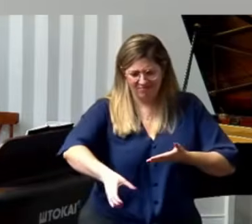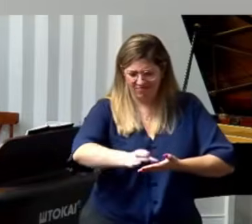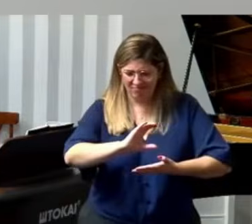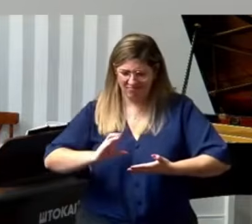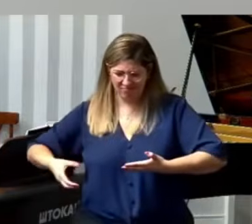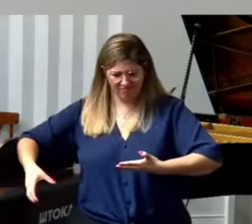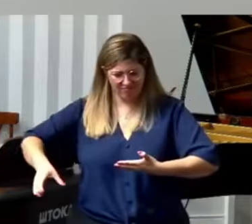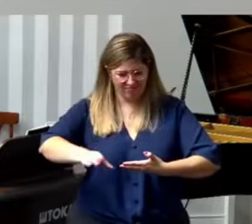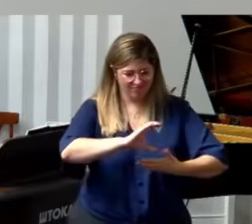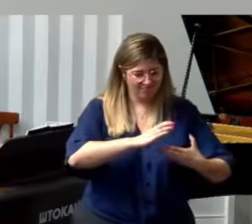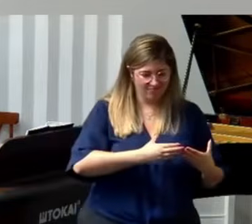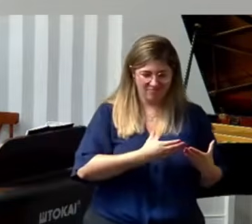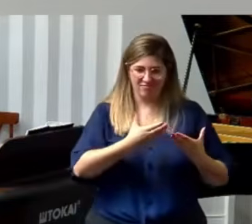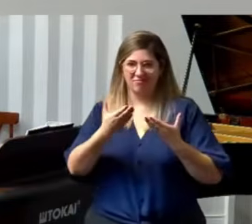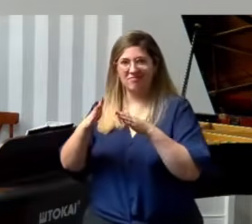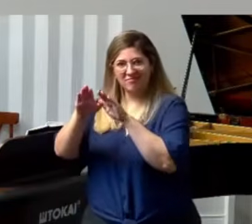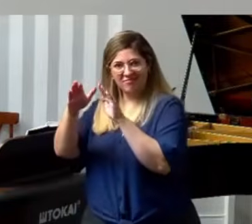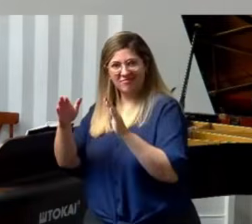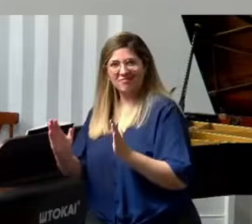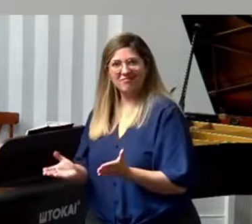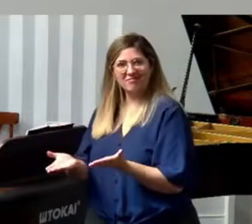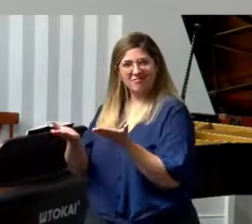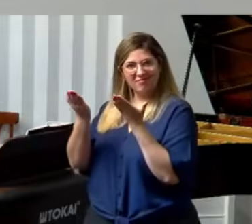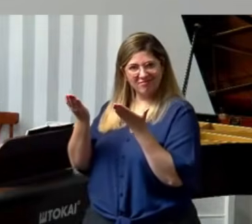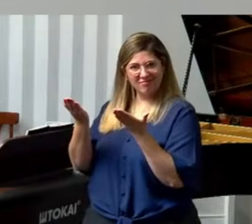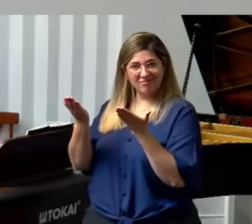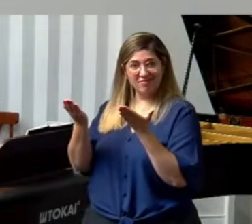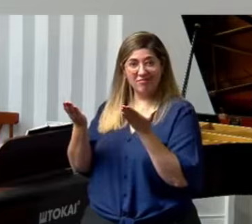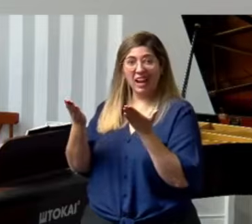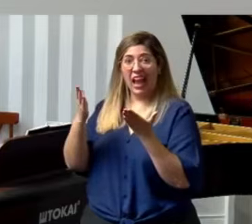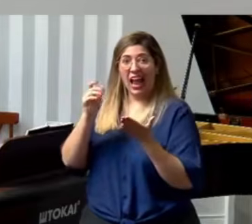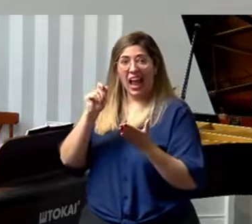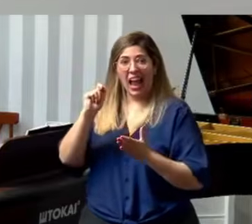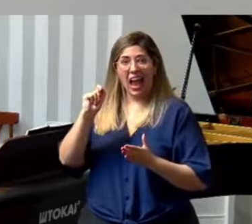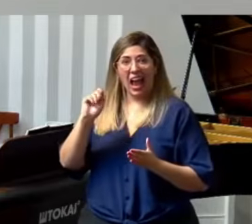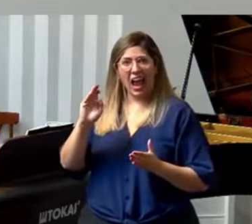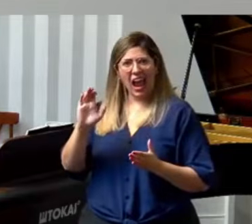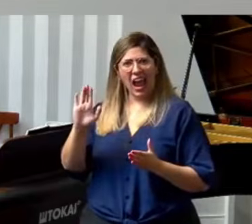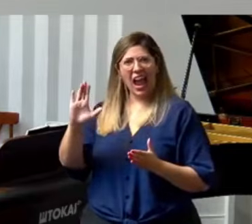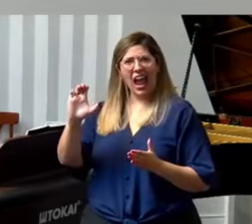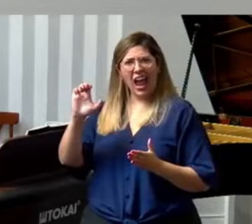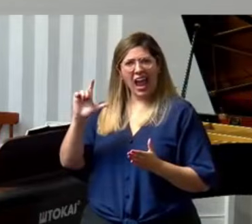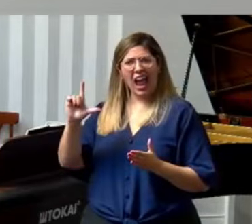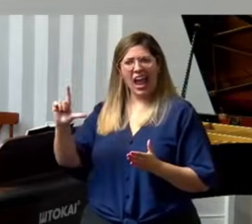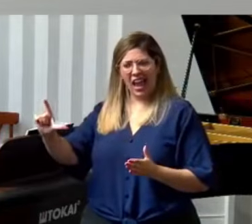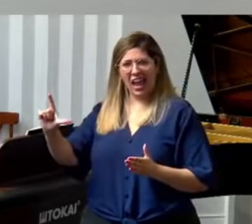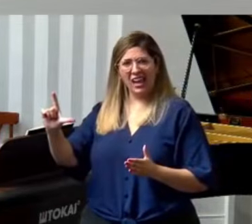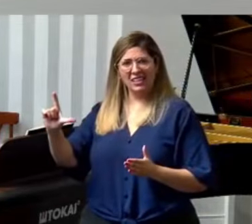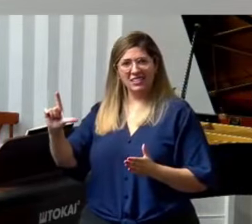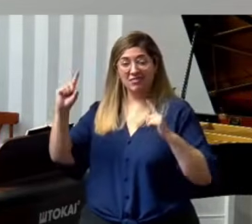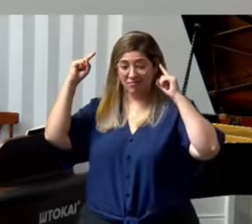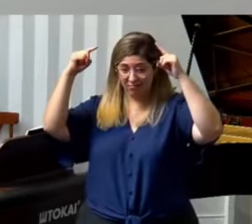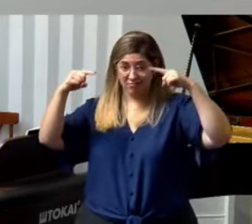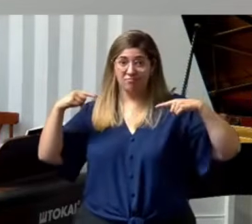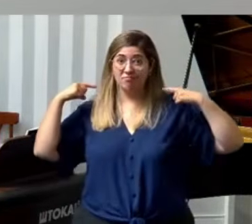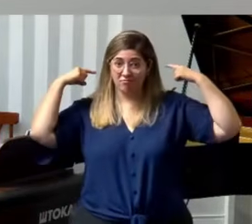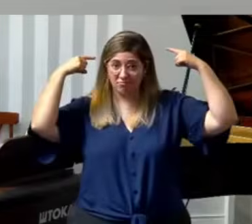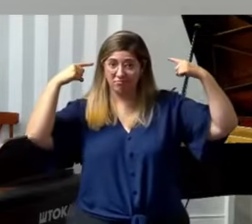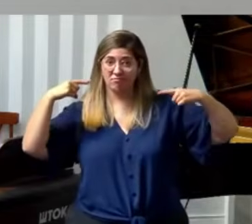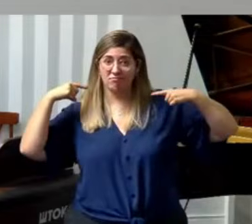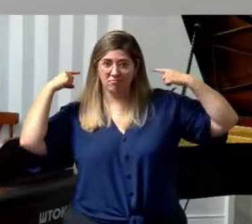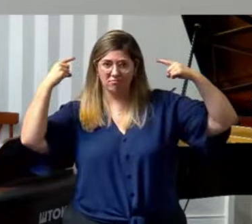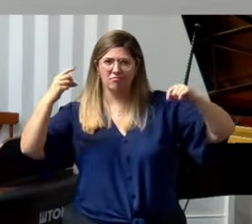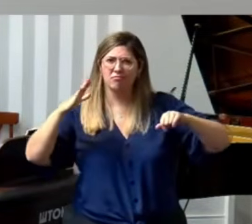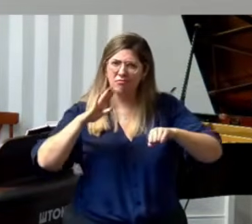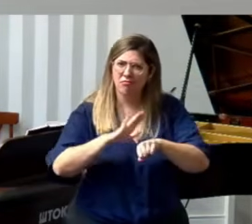era especializado em cultivar a terra. Sua força, suas habilidades talvez extrapolavam as de Abel, talvez até mesmo